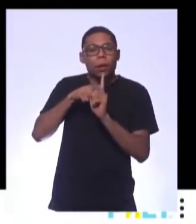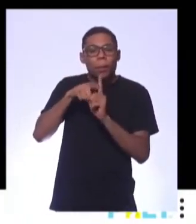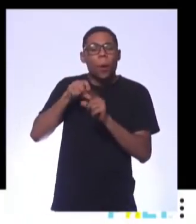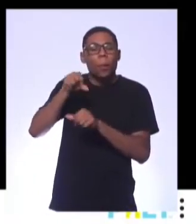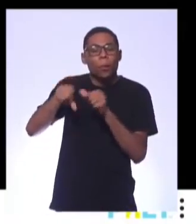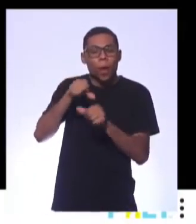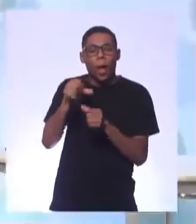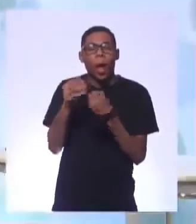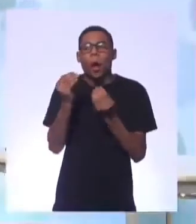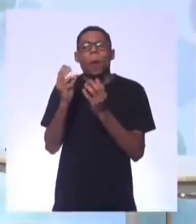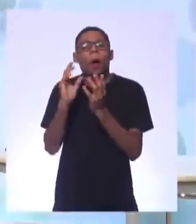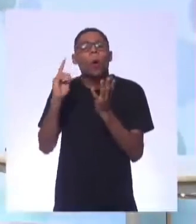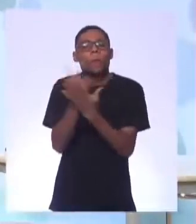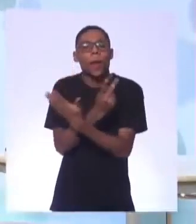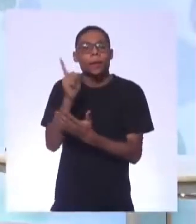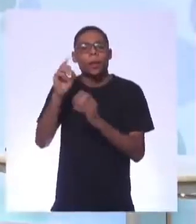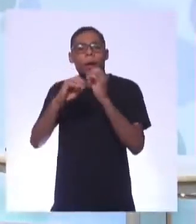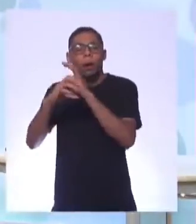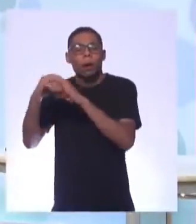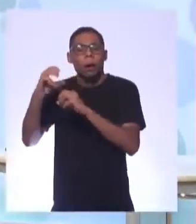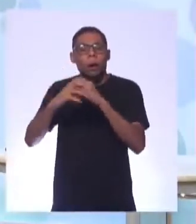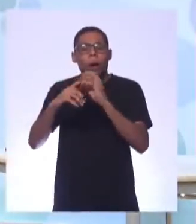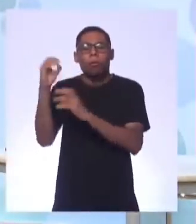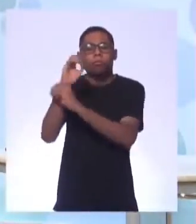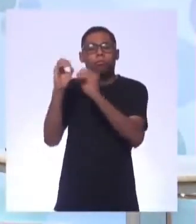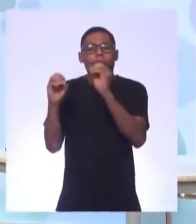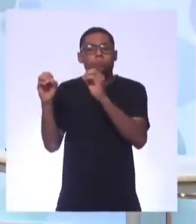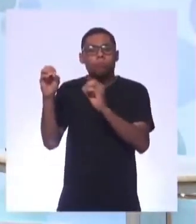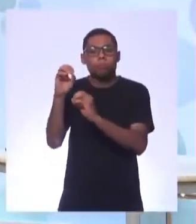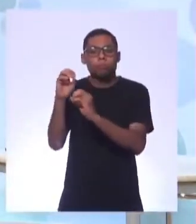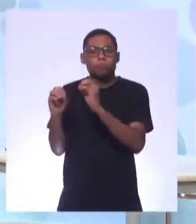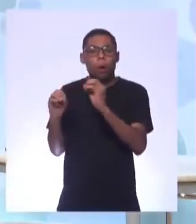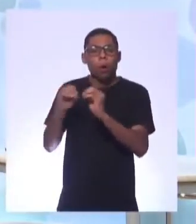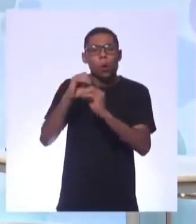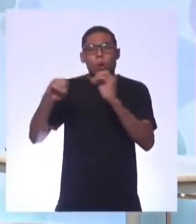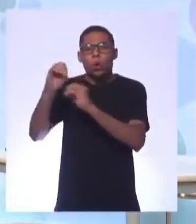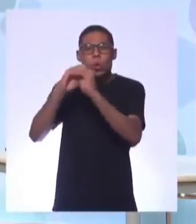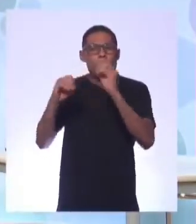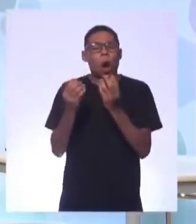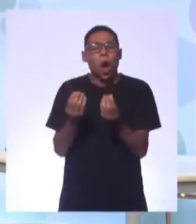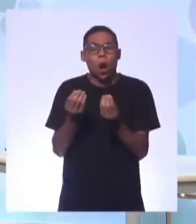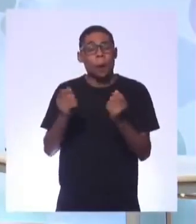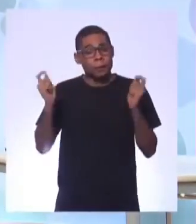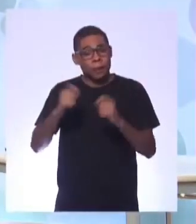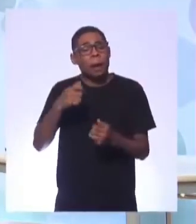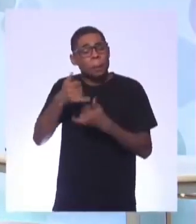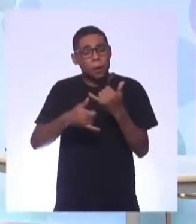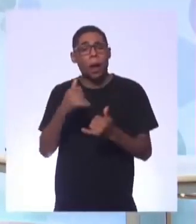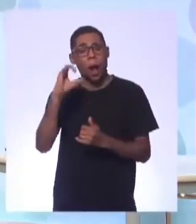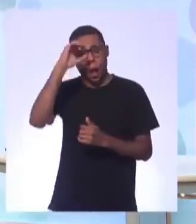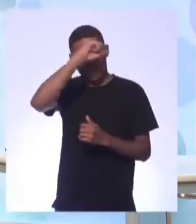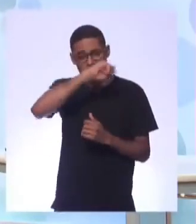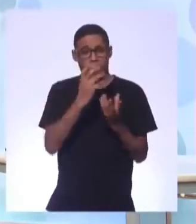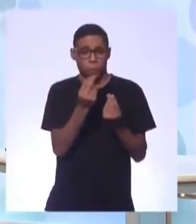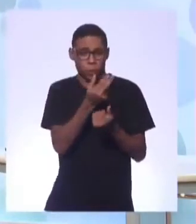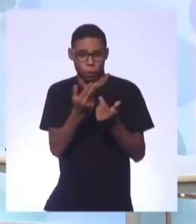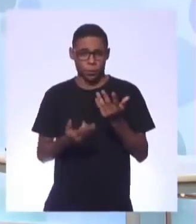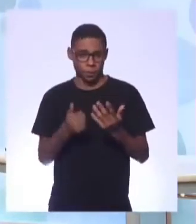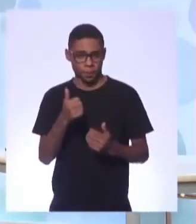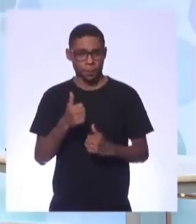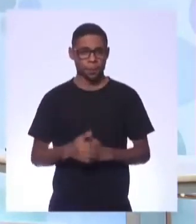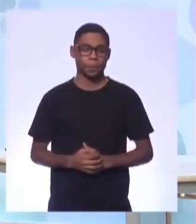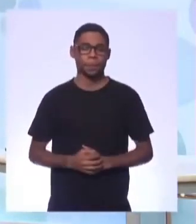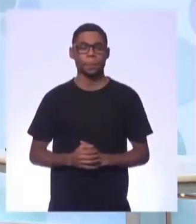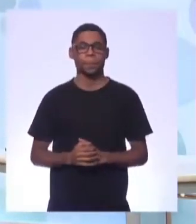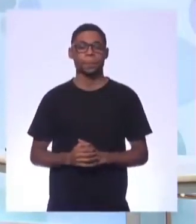estado, com física, né? E dá para trabalhar vários exercícios nesse simulador aqui, né? Trabalhar várias atividades com esse simulador, tá? Aqui,